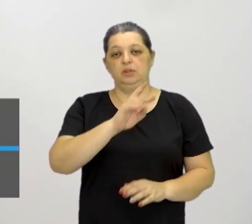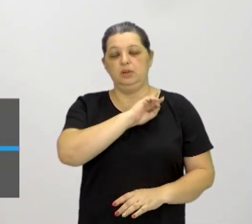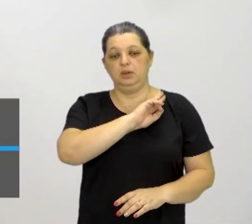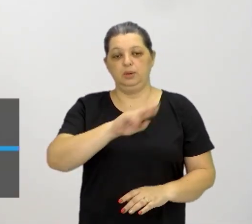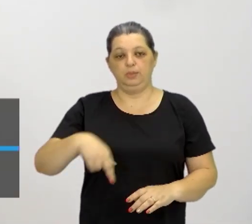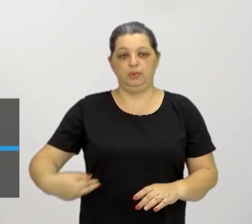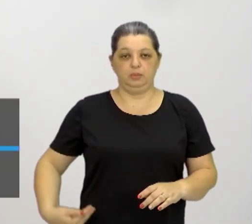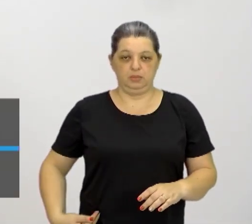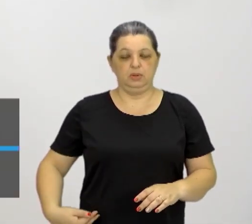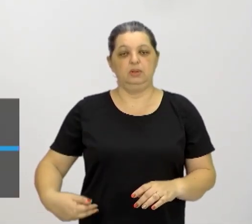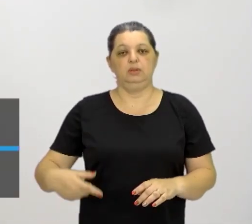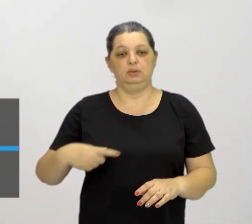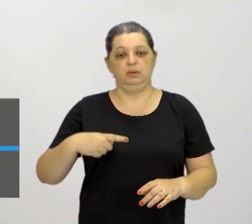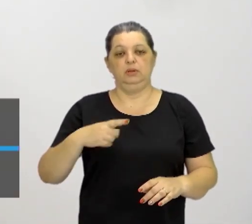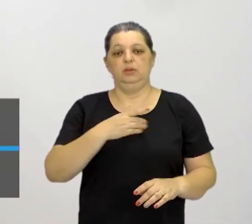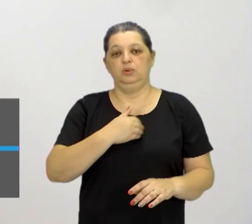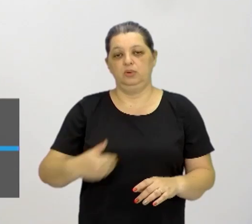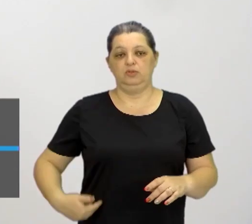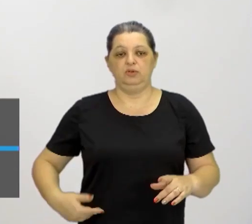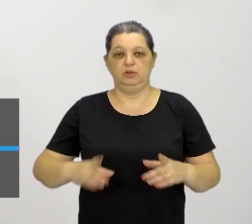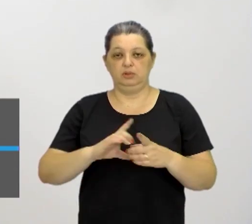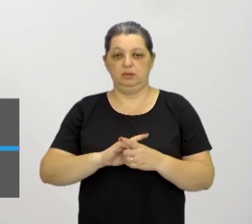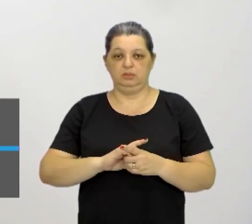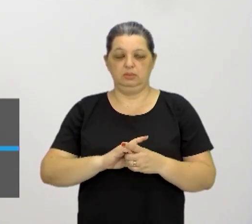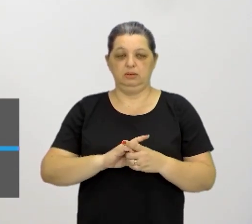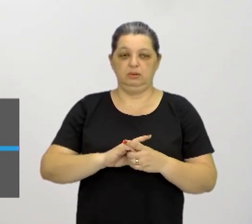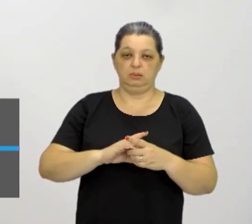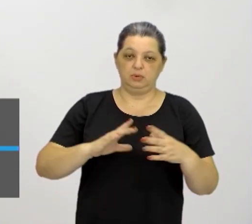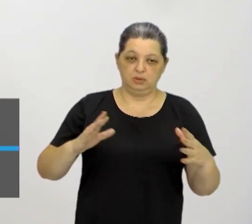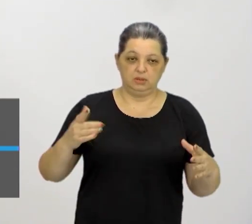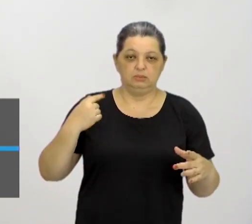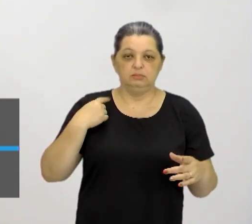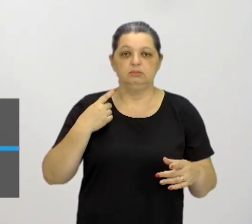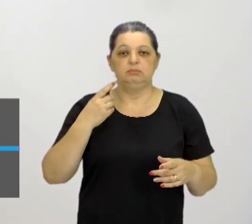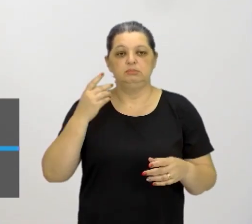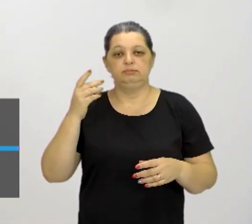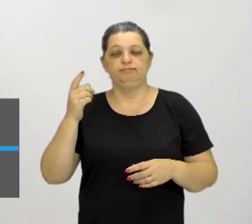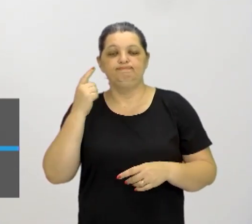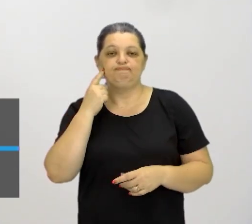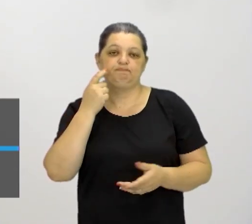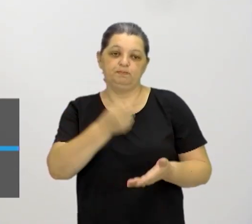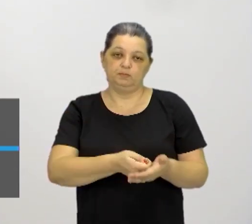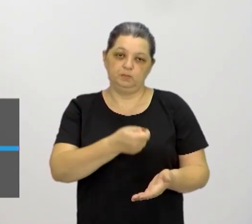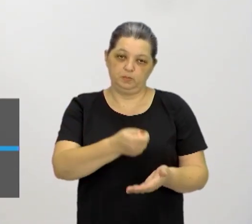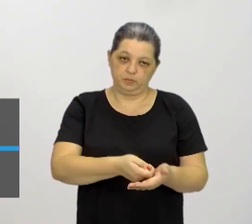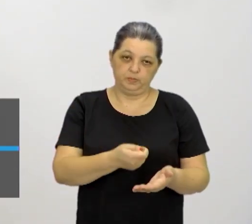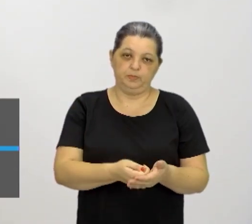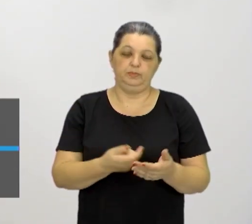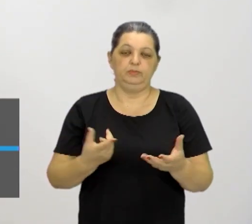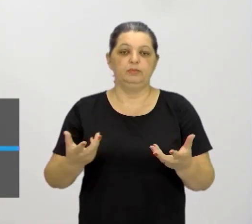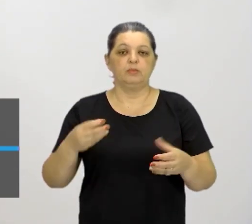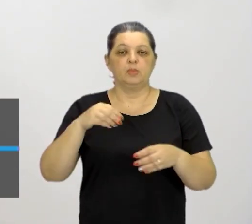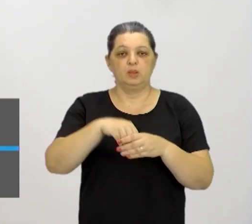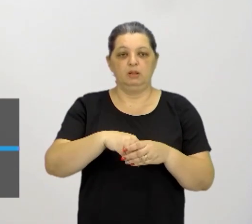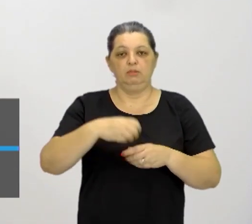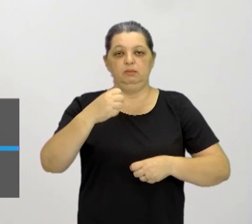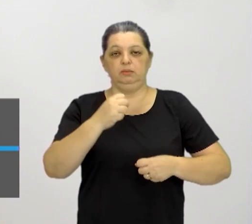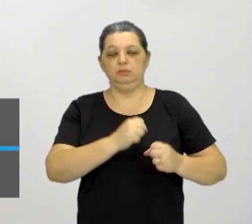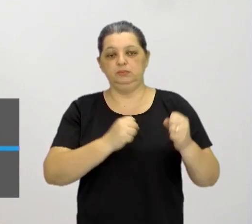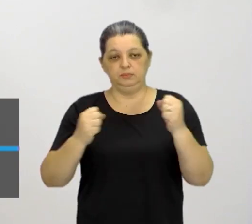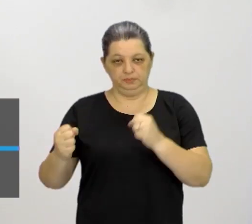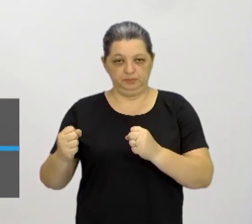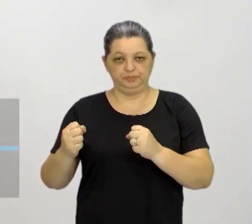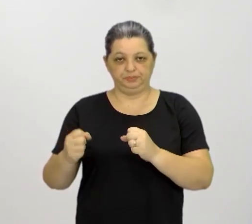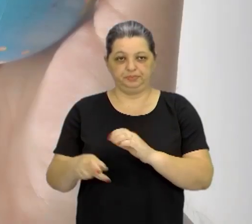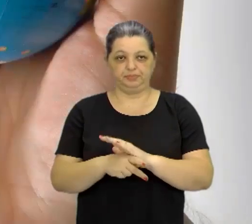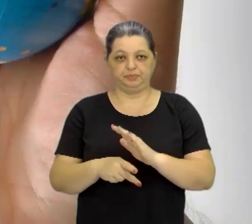temos essas linhas de direita e esquerda lutando, né, para se manter dentro do poder aí nas suas repúblicas.